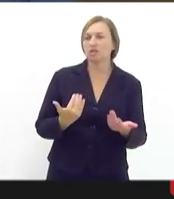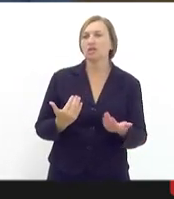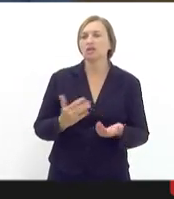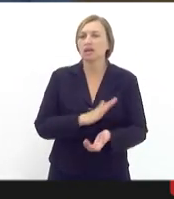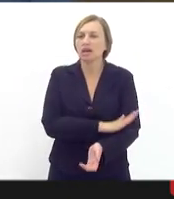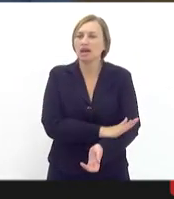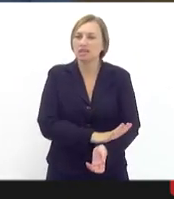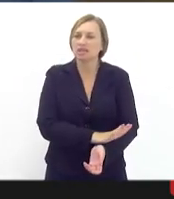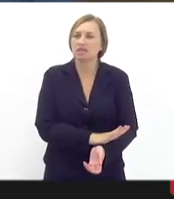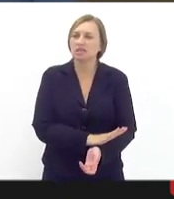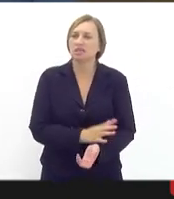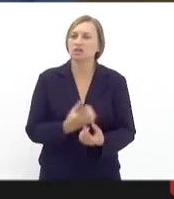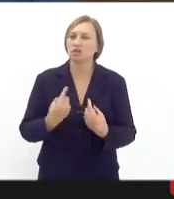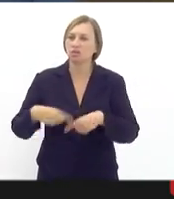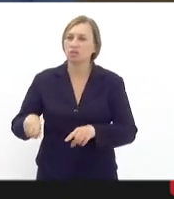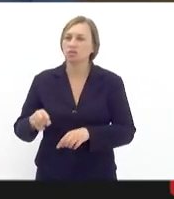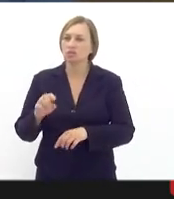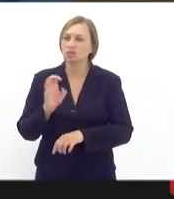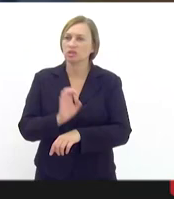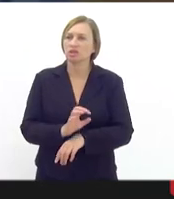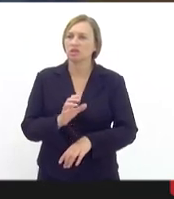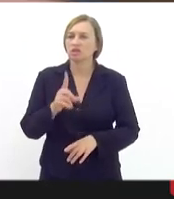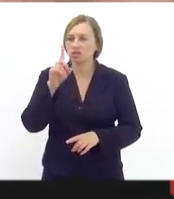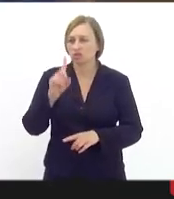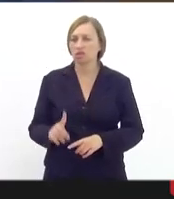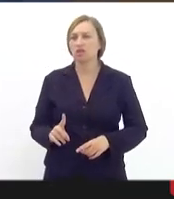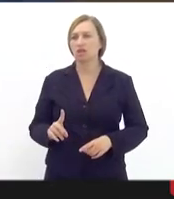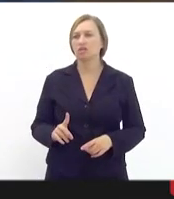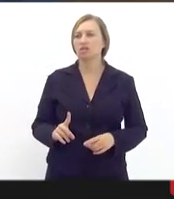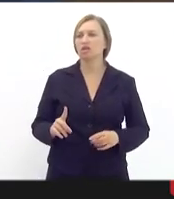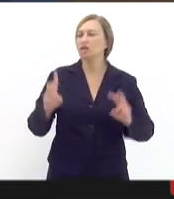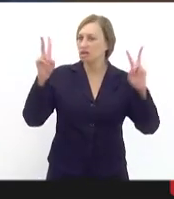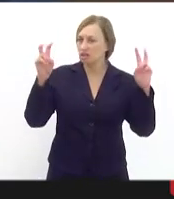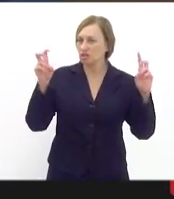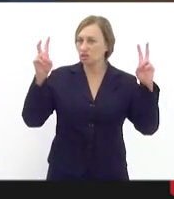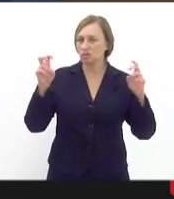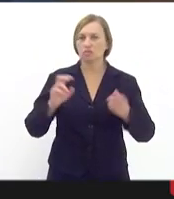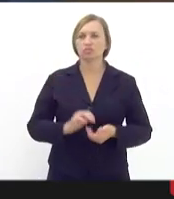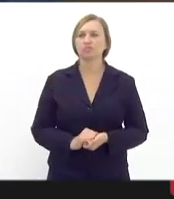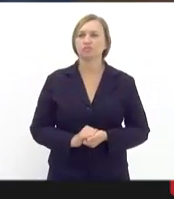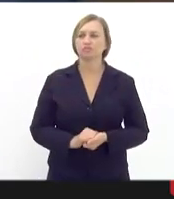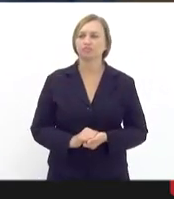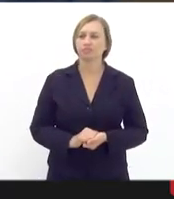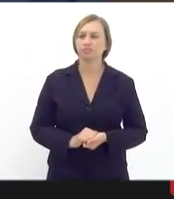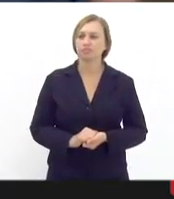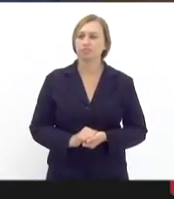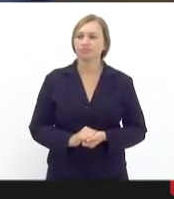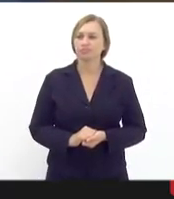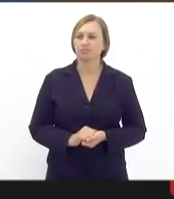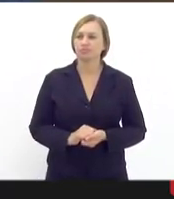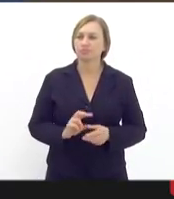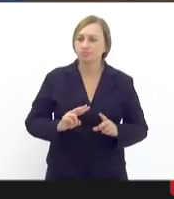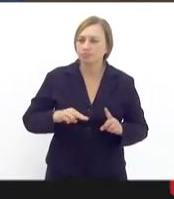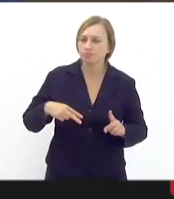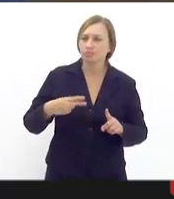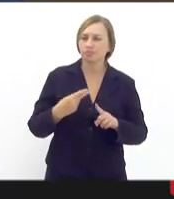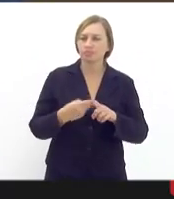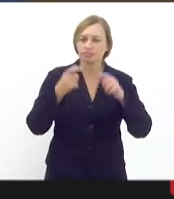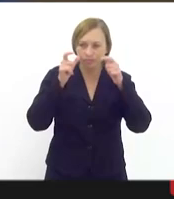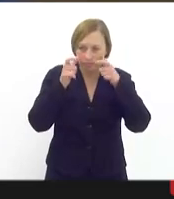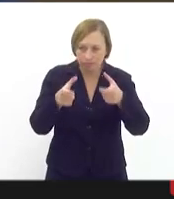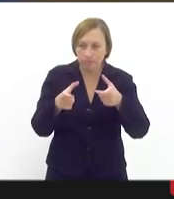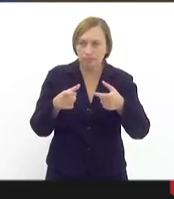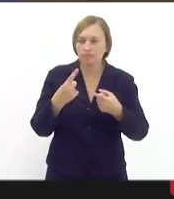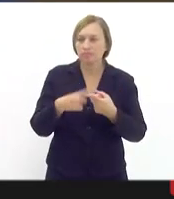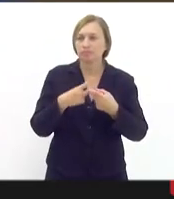Democrático de Direito, terrorismo e infrações sanitárias. Nesses casos, seria exigível redobrar a atenção,